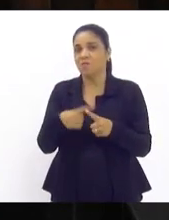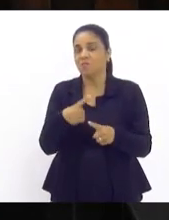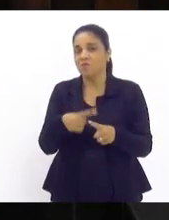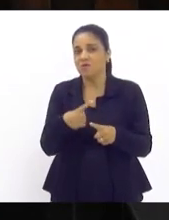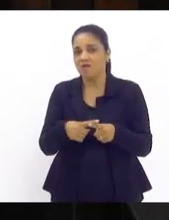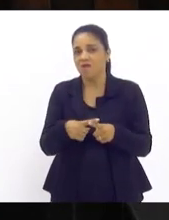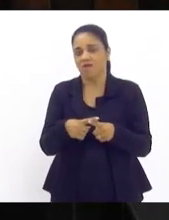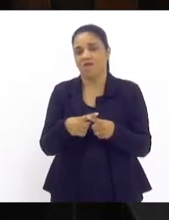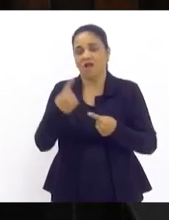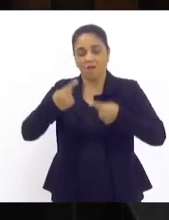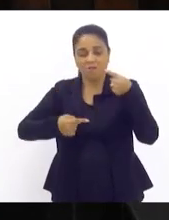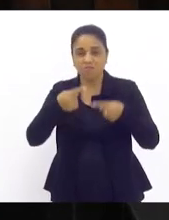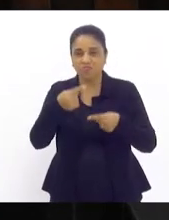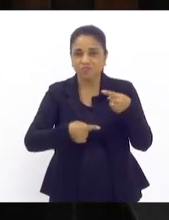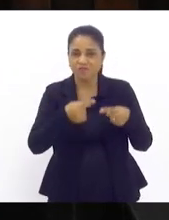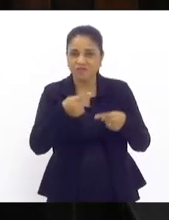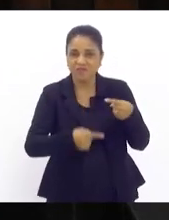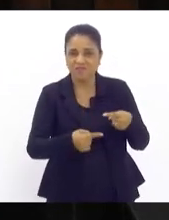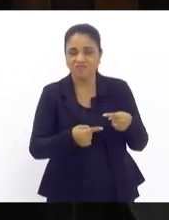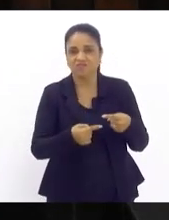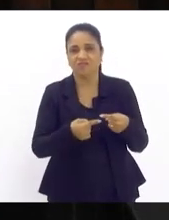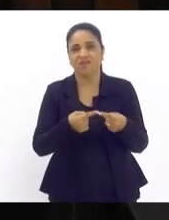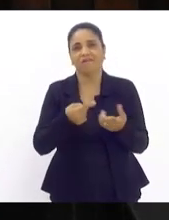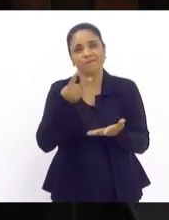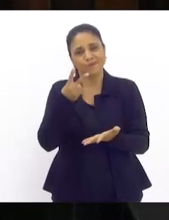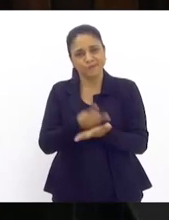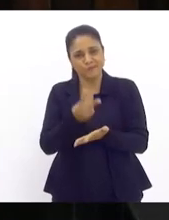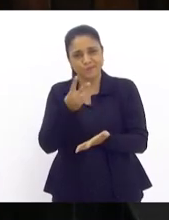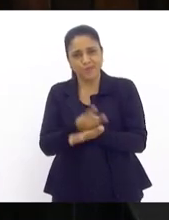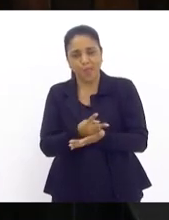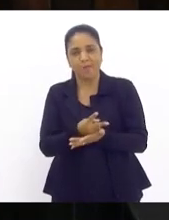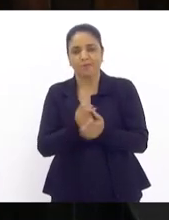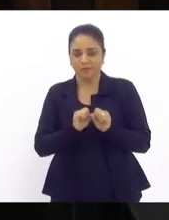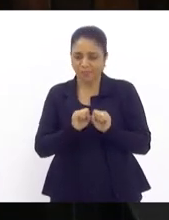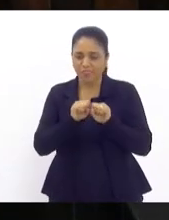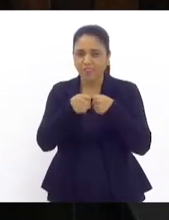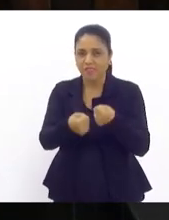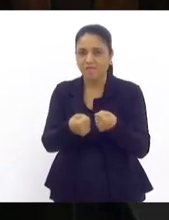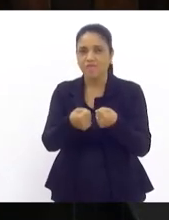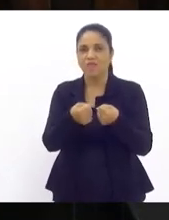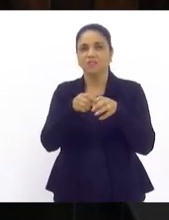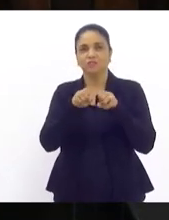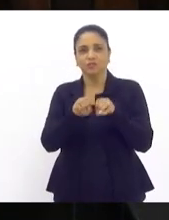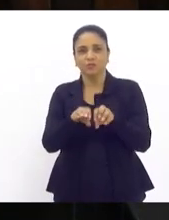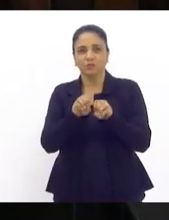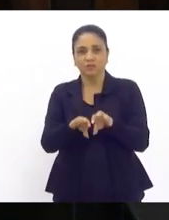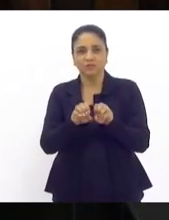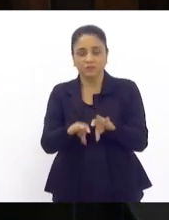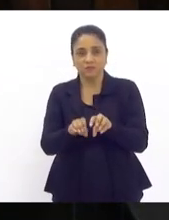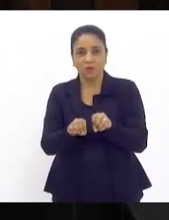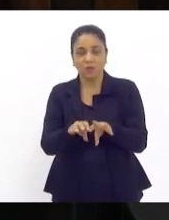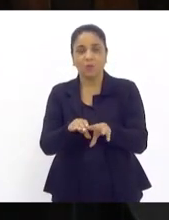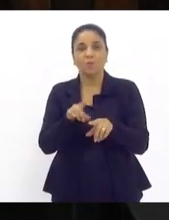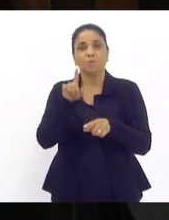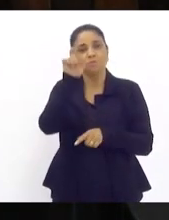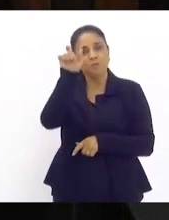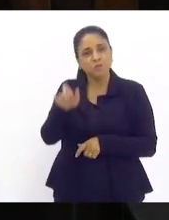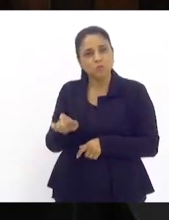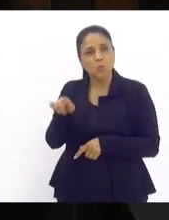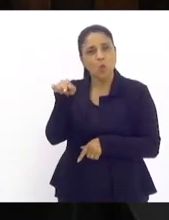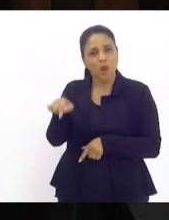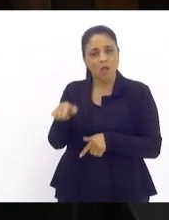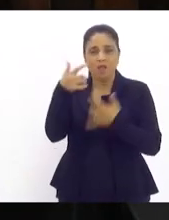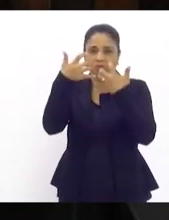político. E aí, a hipocrisia de sempre, daqueles que se dizem defender a educação, inclusive gente de lá de cima